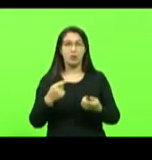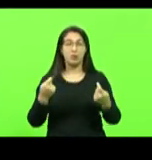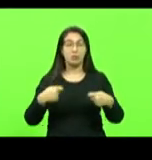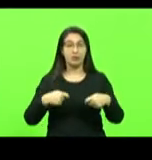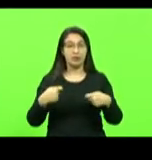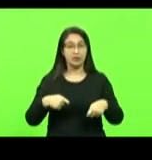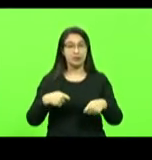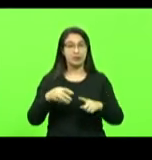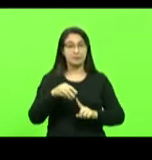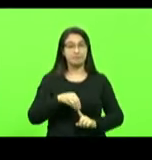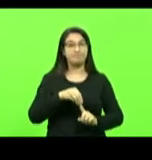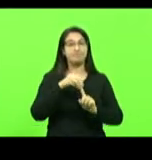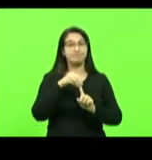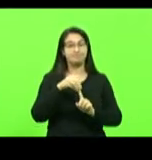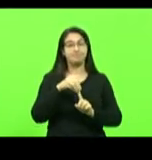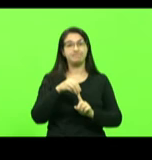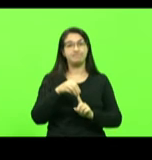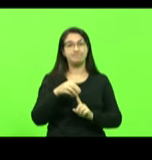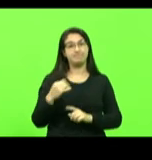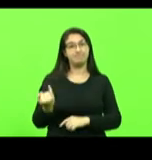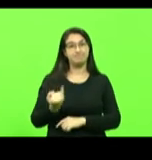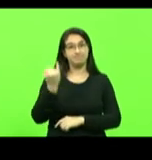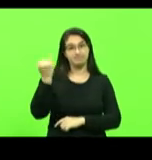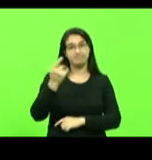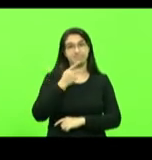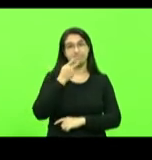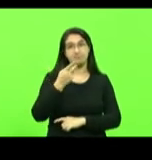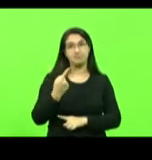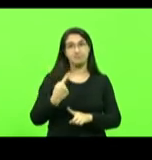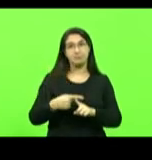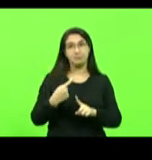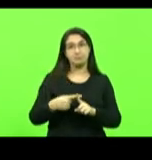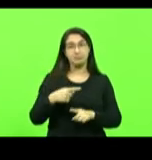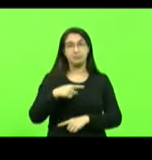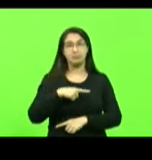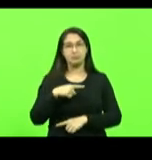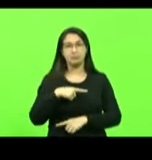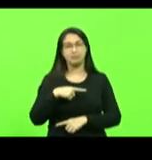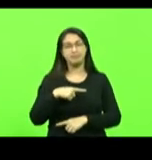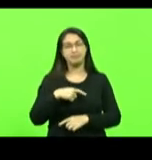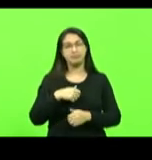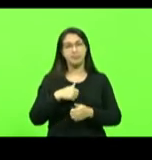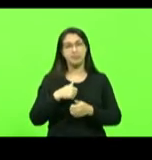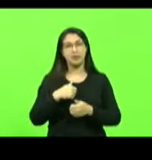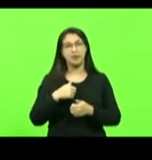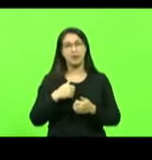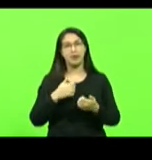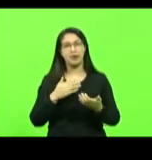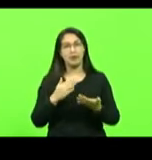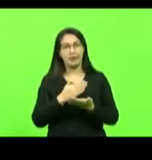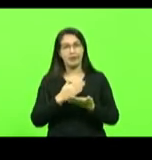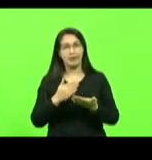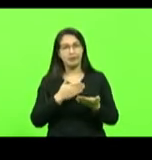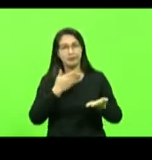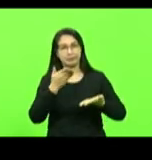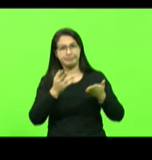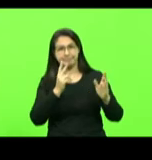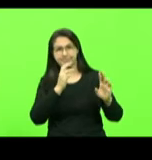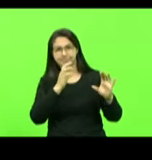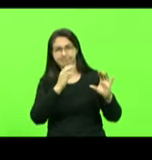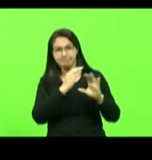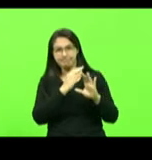destaque à importância disso, até porque, para concretizar, a gente ainda tem um movimento de acompanhamento, de monitoramento. Então, não há como